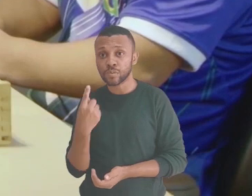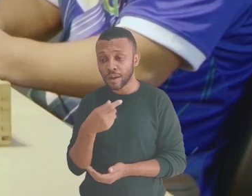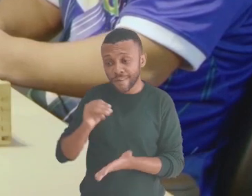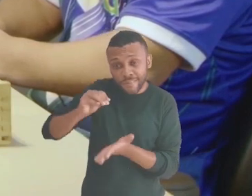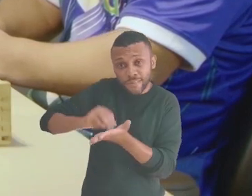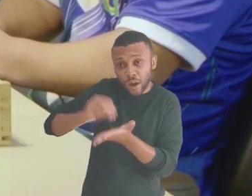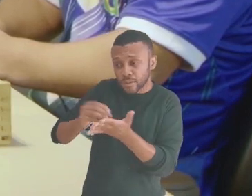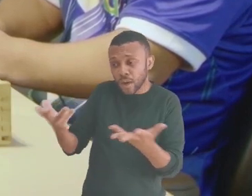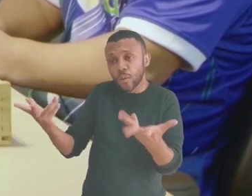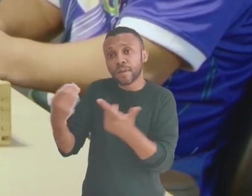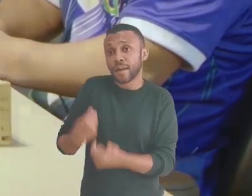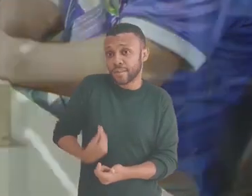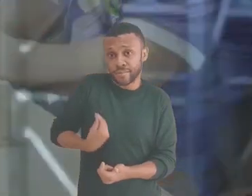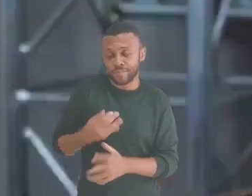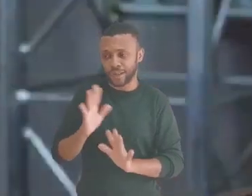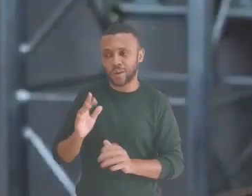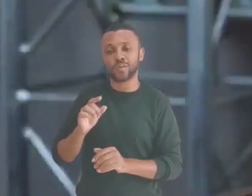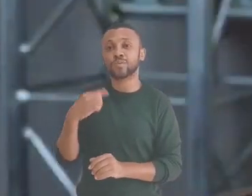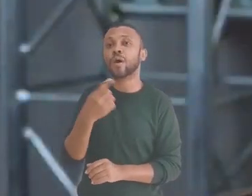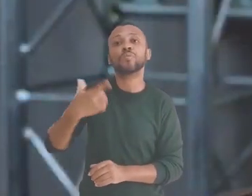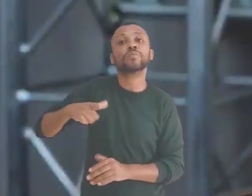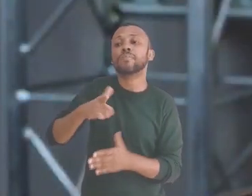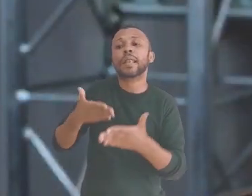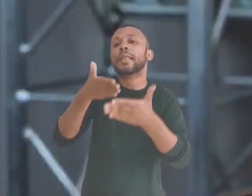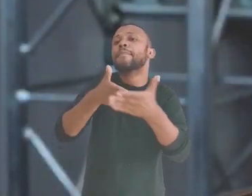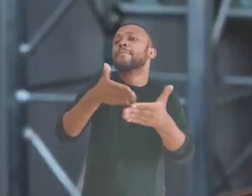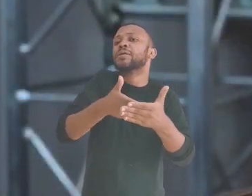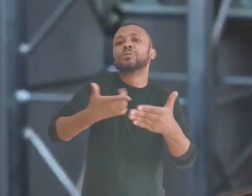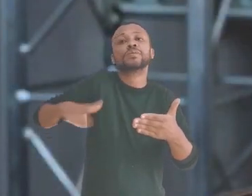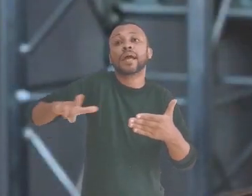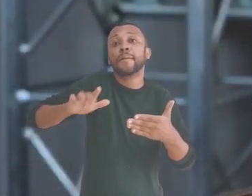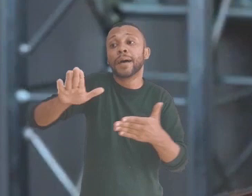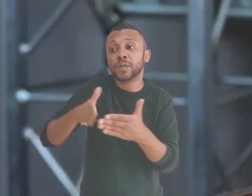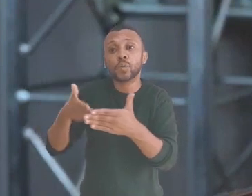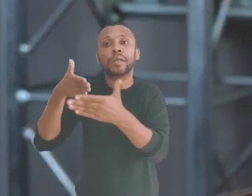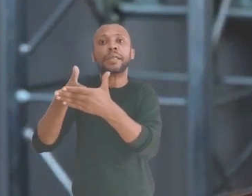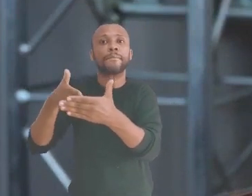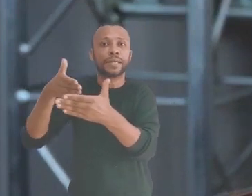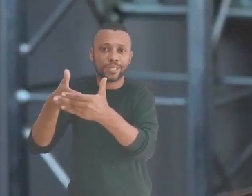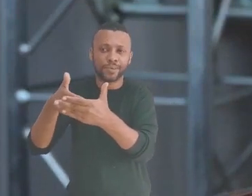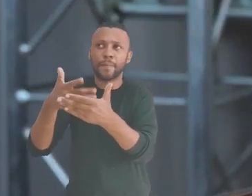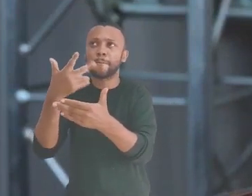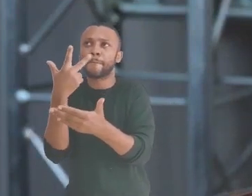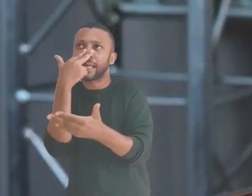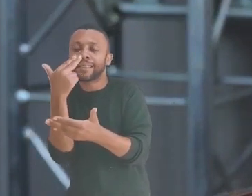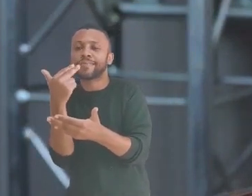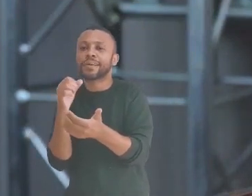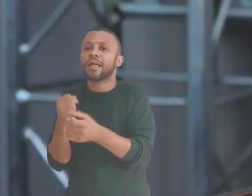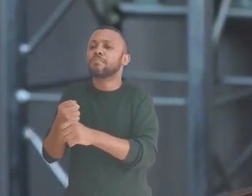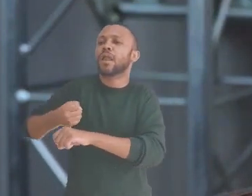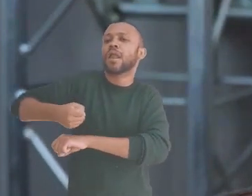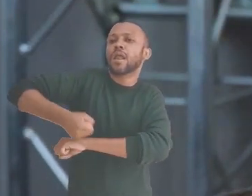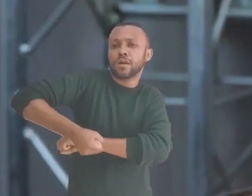a gente não tem limite, mas os limites se impõem às vezes. Isso. É algo assim que você falou.